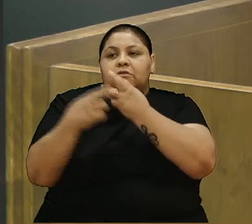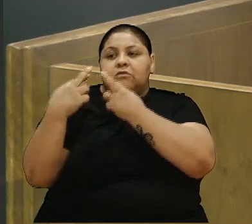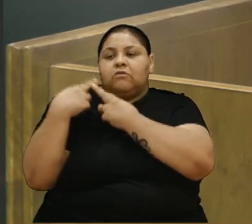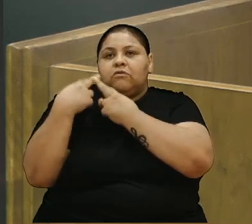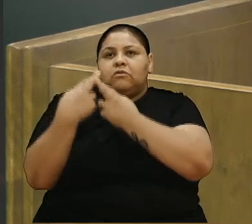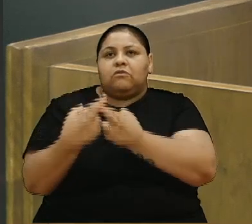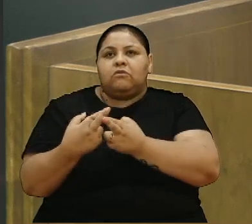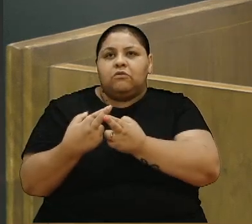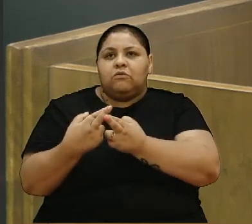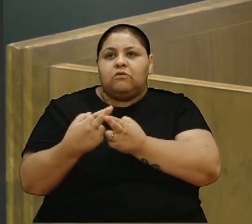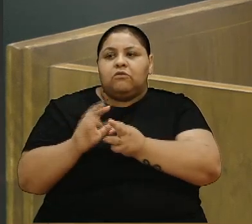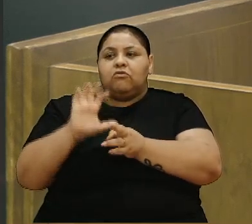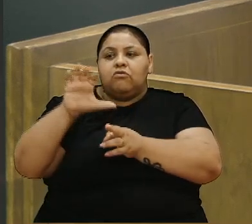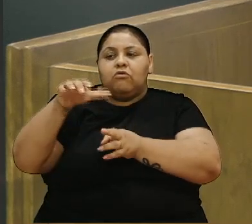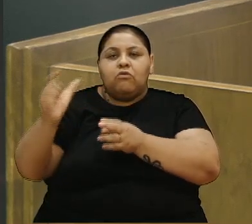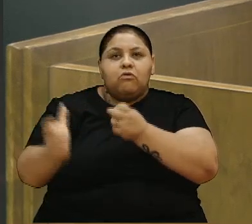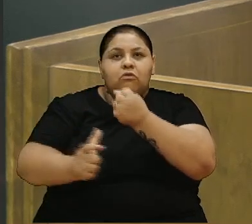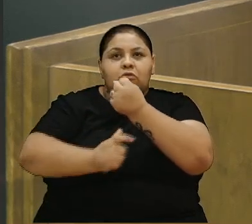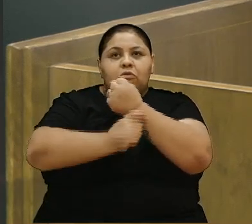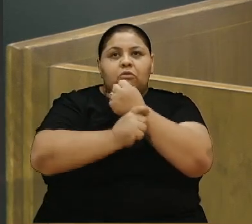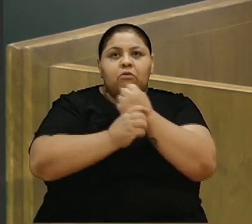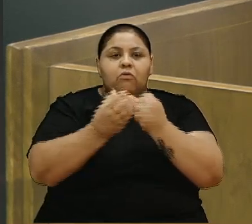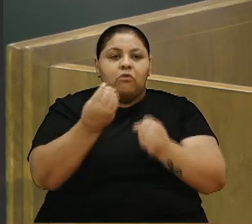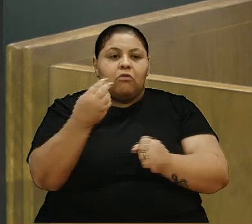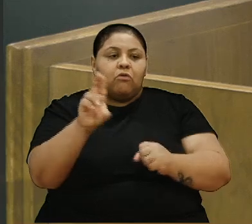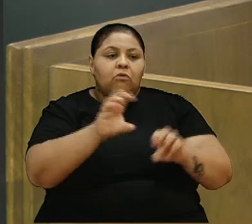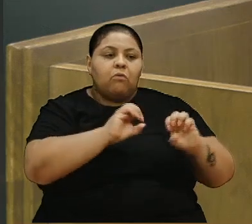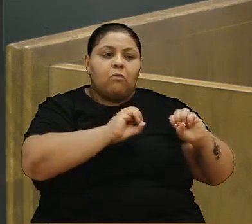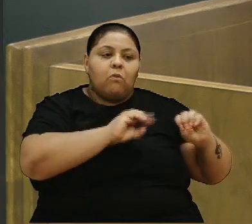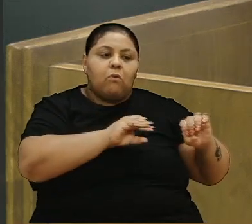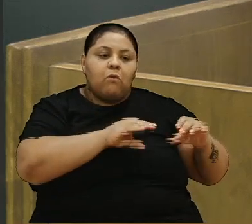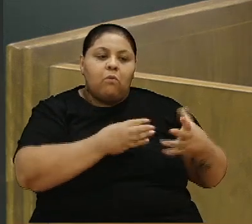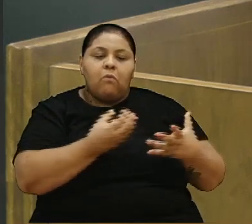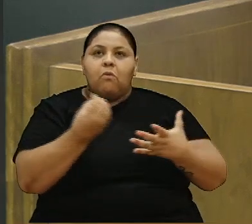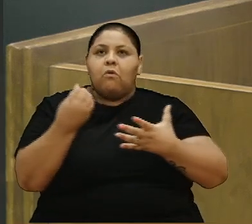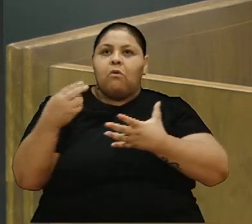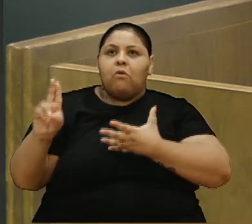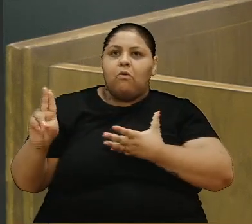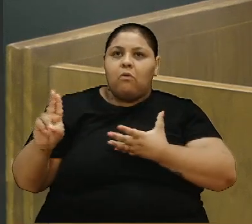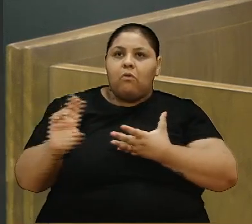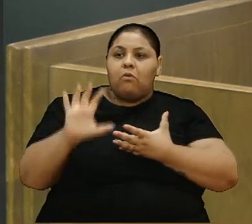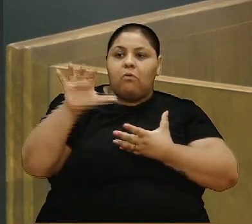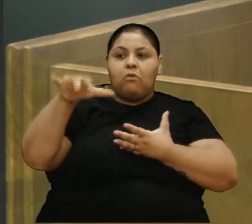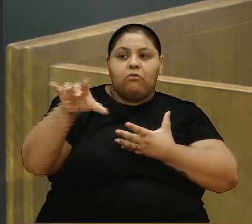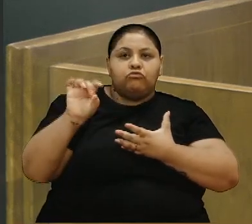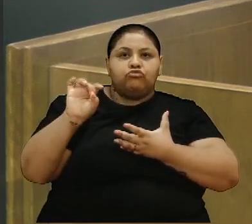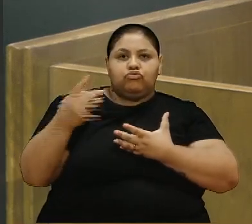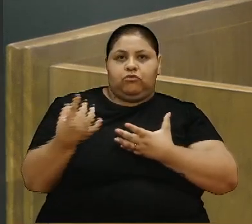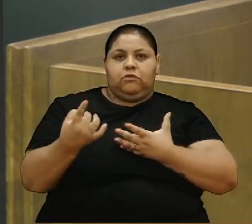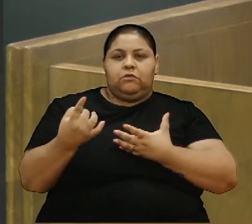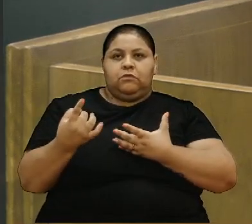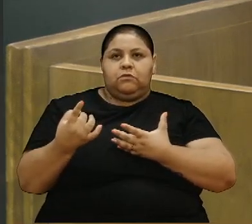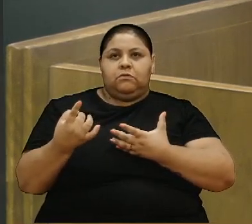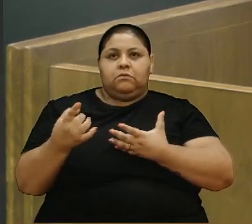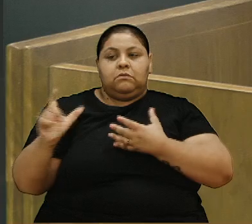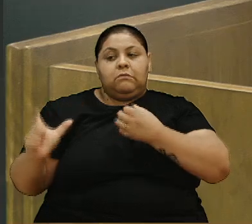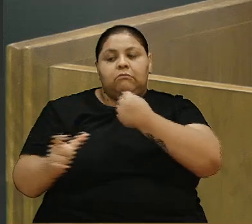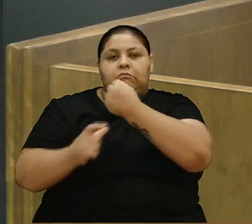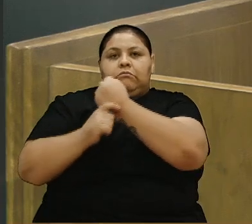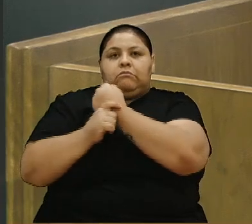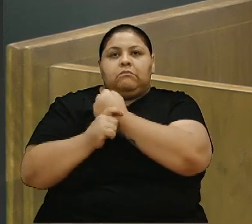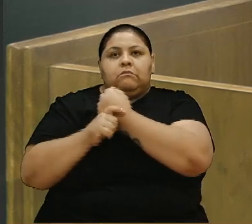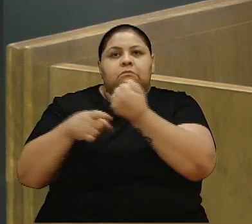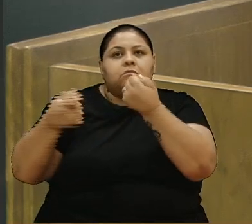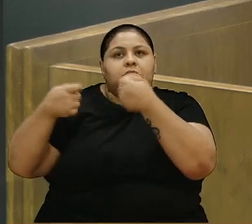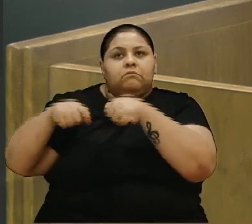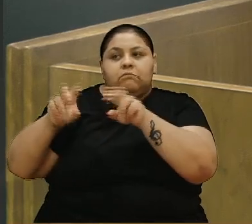responsabilizando ou os órgãos de segurança pública, ou a educação, ou um setor apenas. A segurança, ela